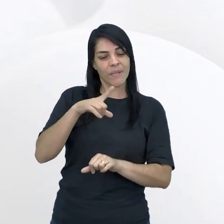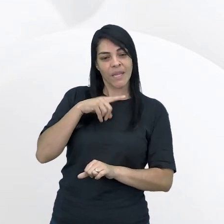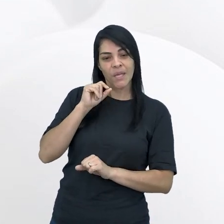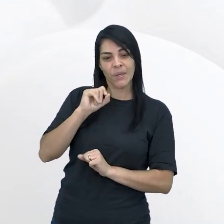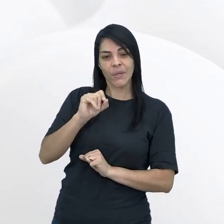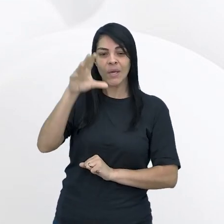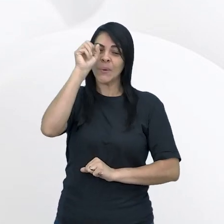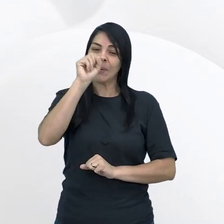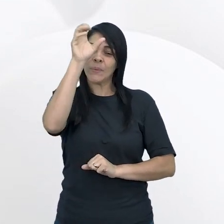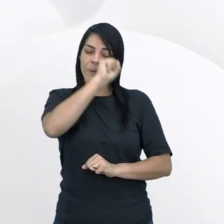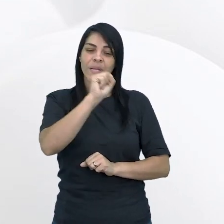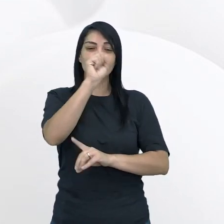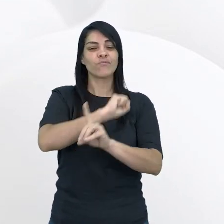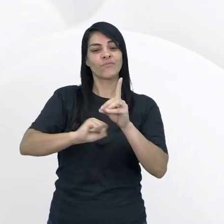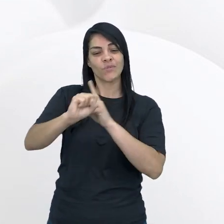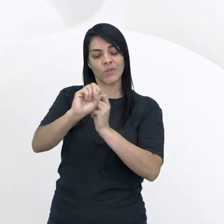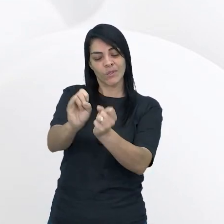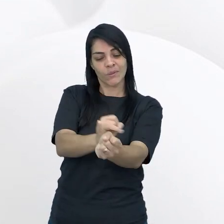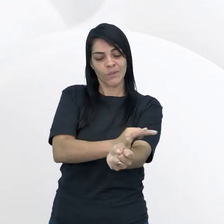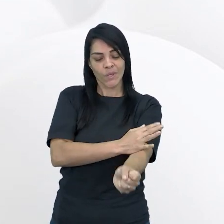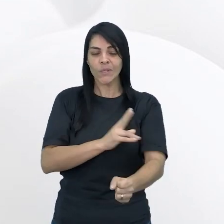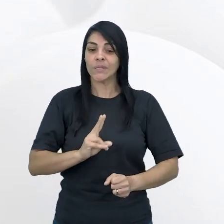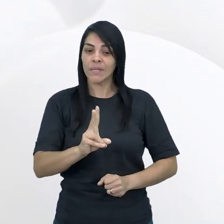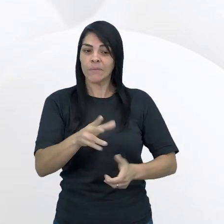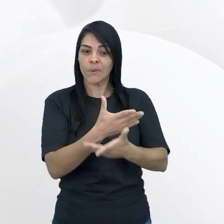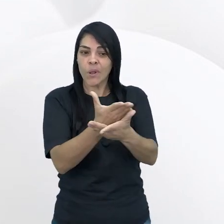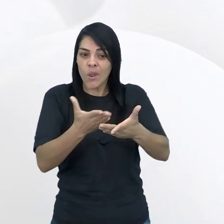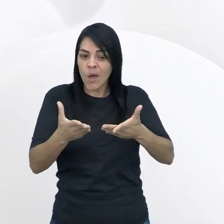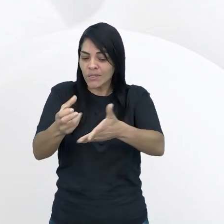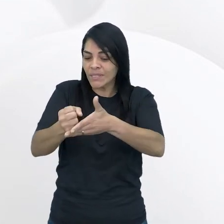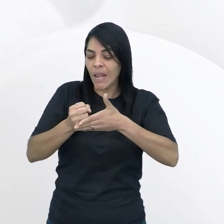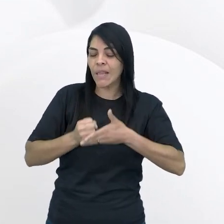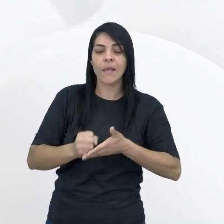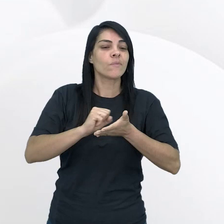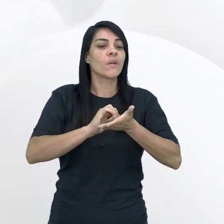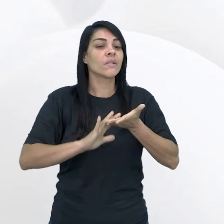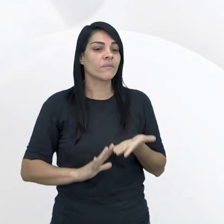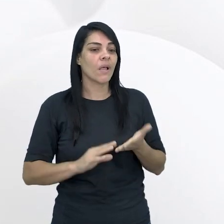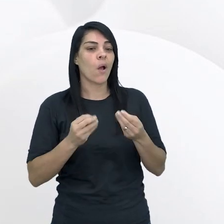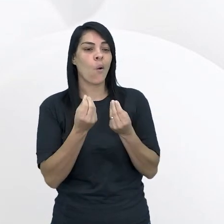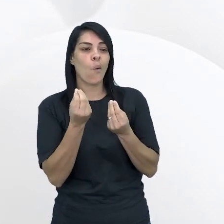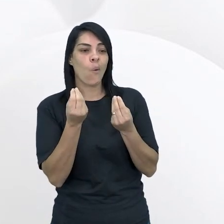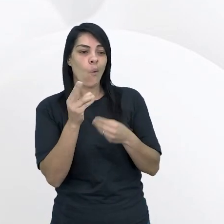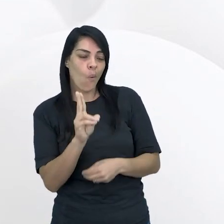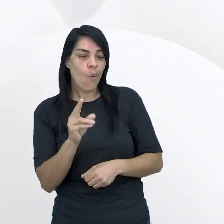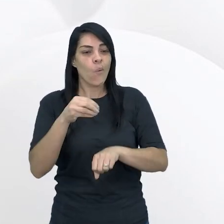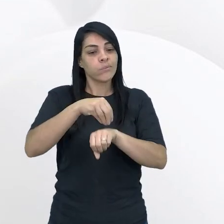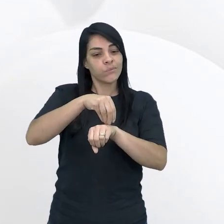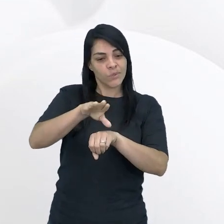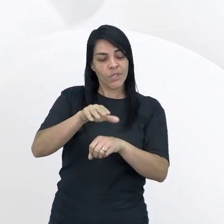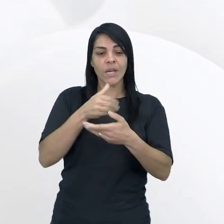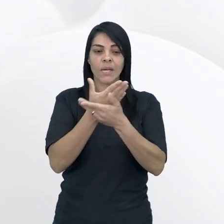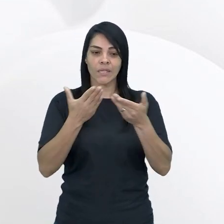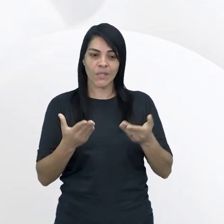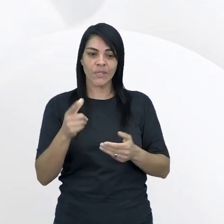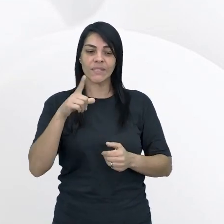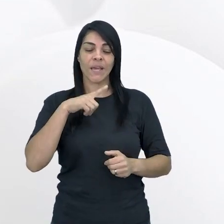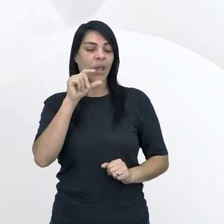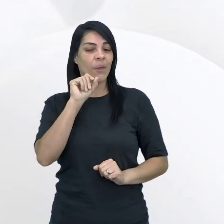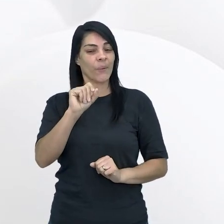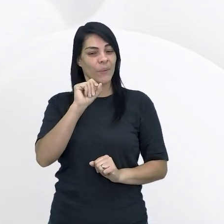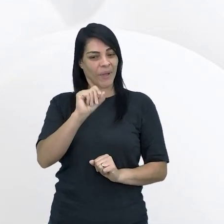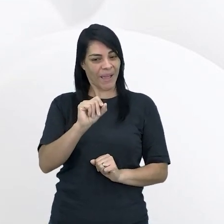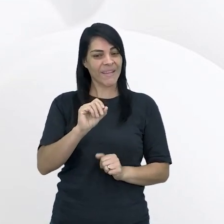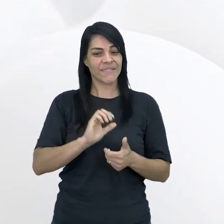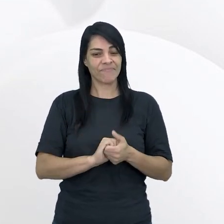a aprendizagem socioemocional. Toda vez que a gente traz alguma atividade, alguma sugestão, alguma coisa, a gente vai estar